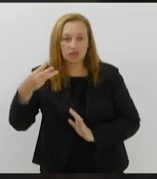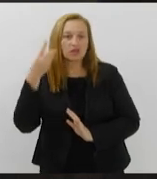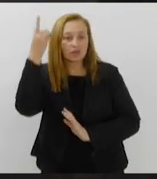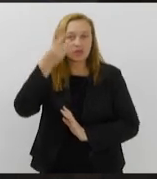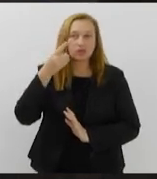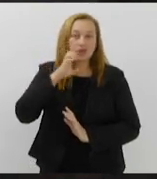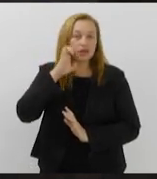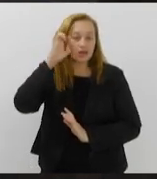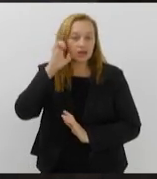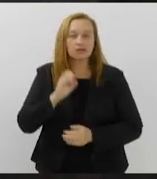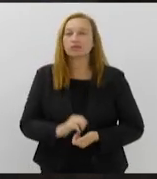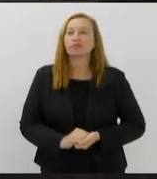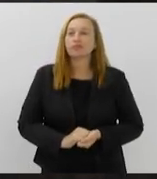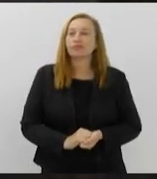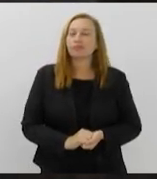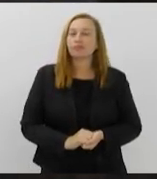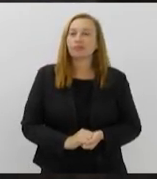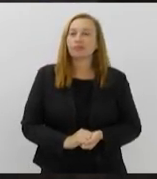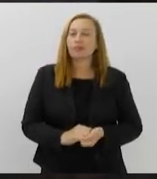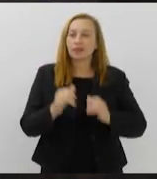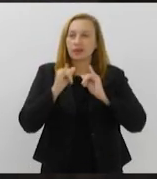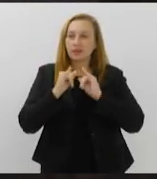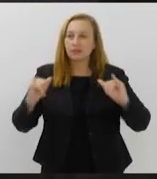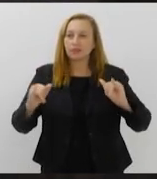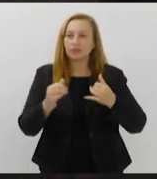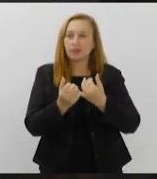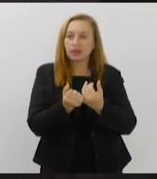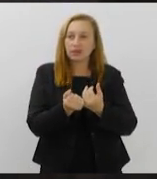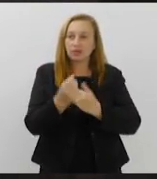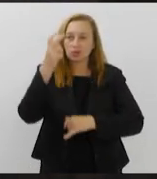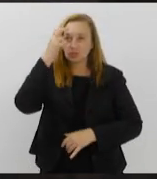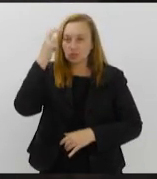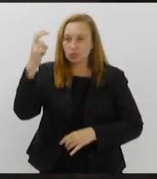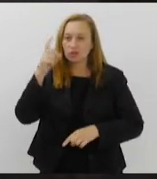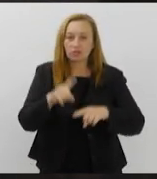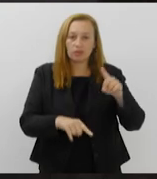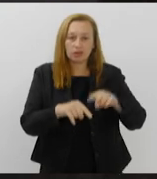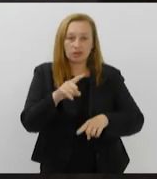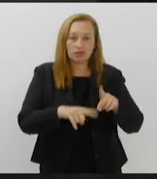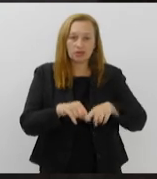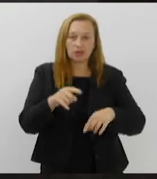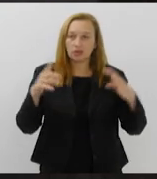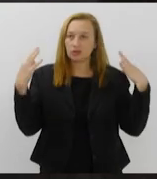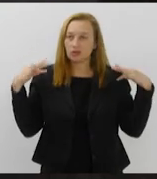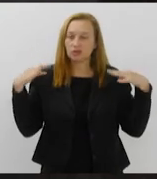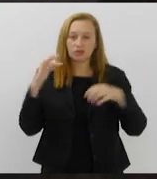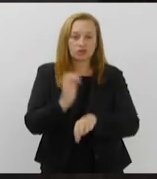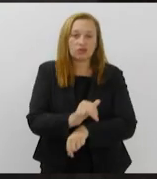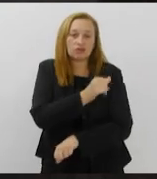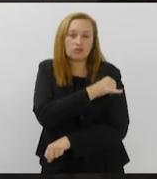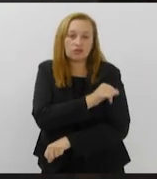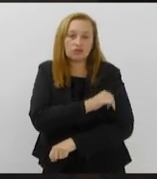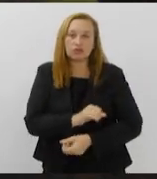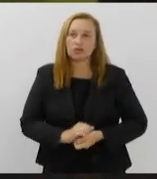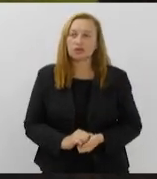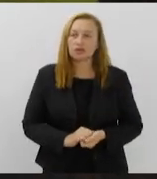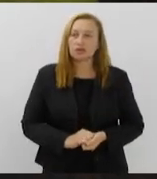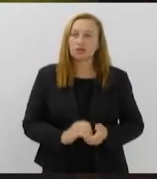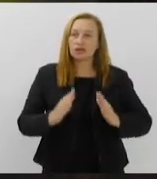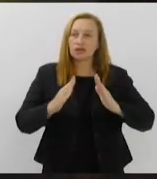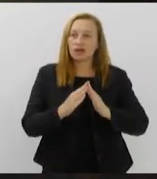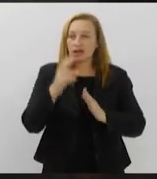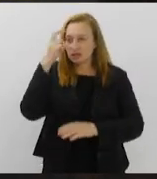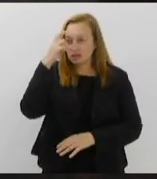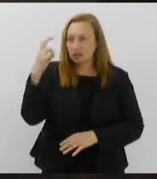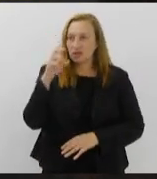Élica Takimoto, que declara patrimônio cultural, material e turístico do Estado do Rio de Janeiro, a Casa de